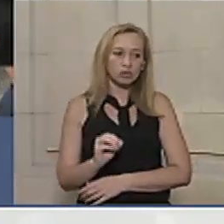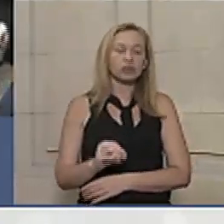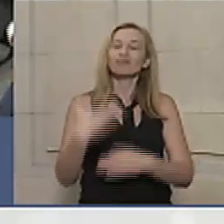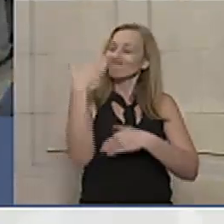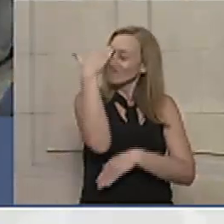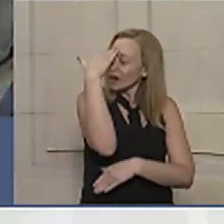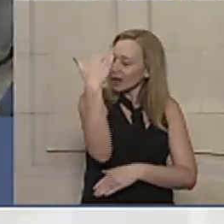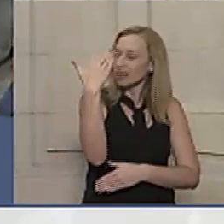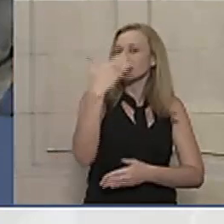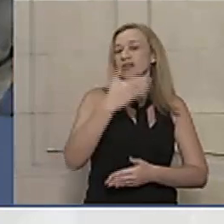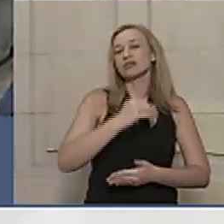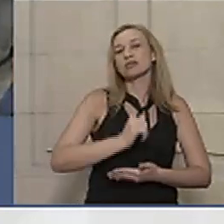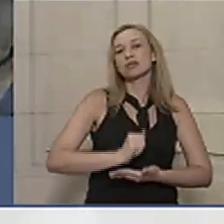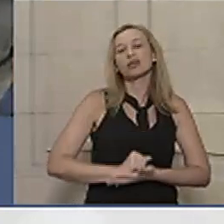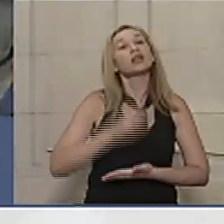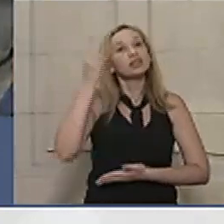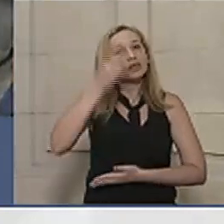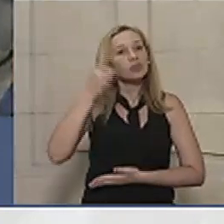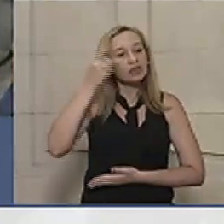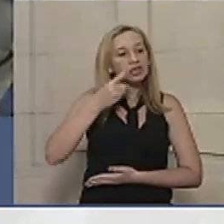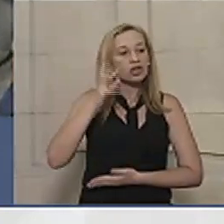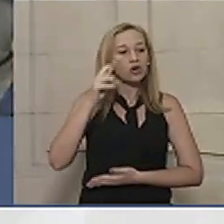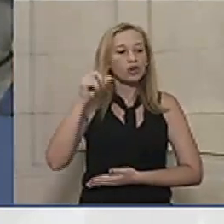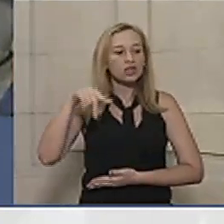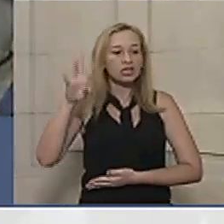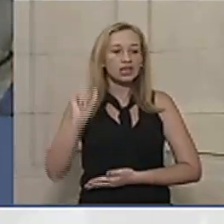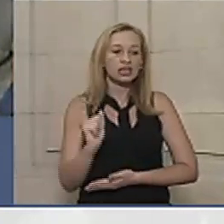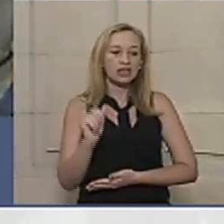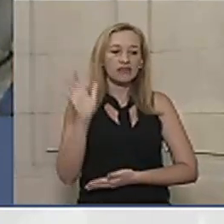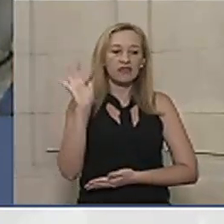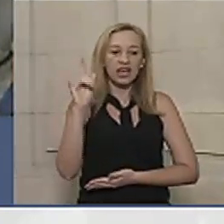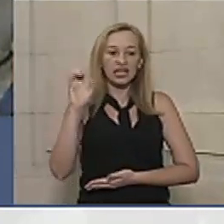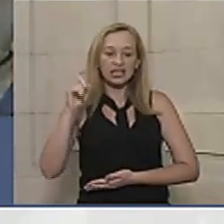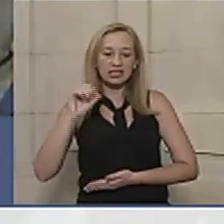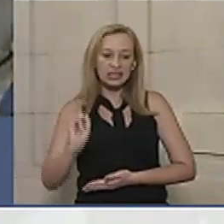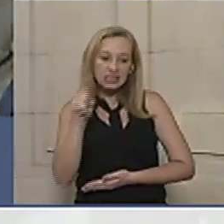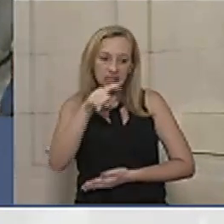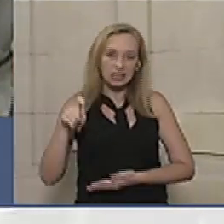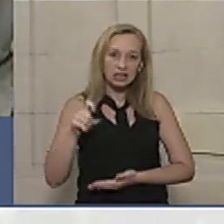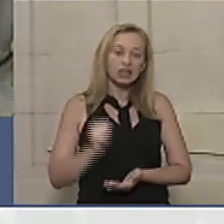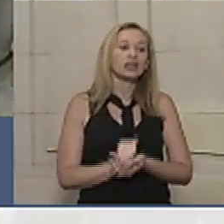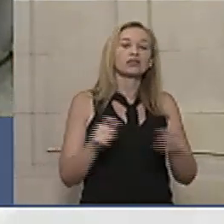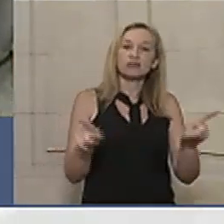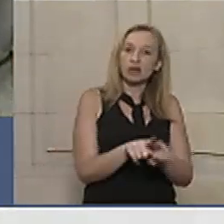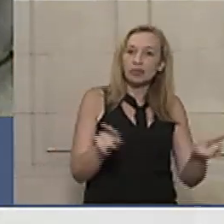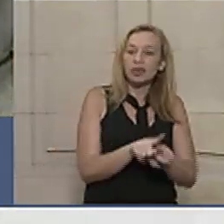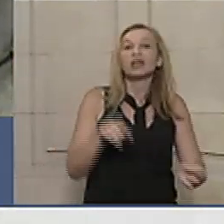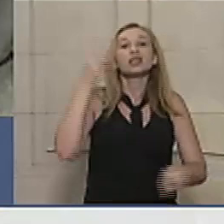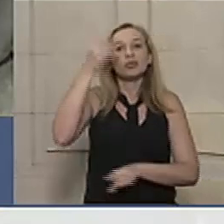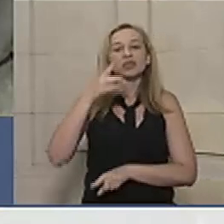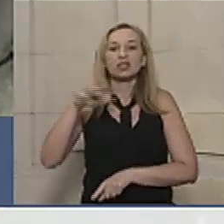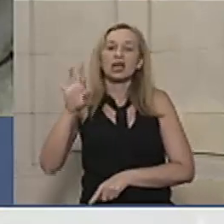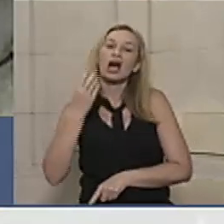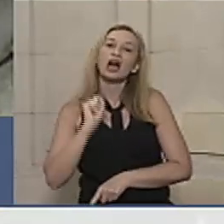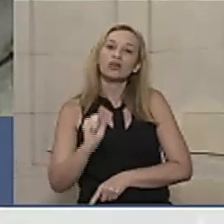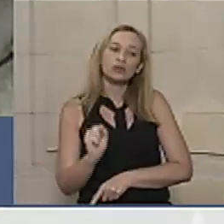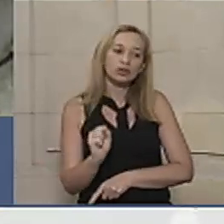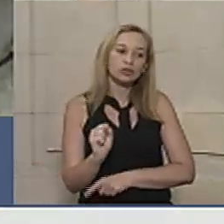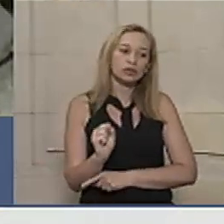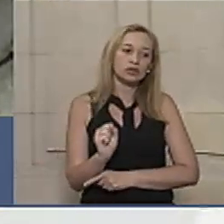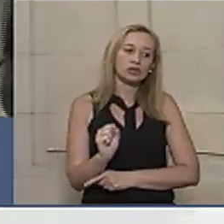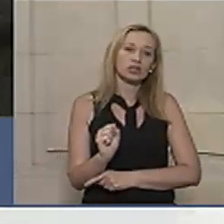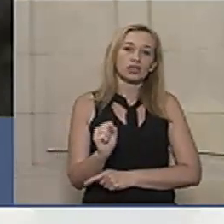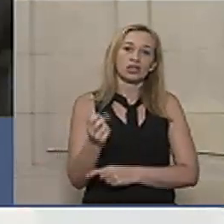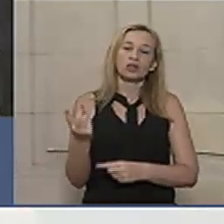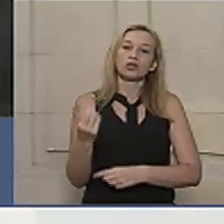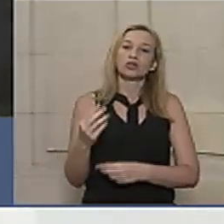agradecendo a deputada Rosana Félix e o deputado Carlos Macedo, que